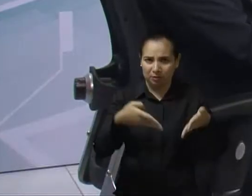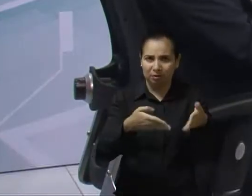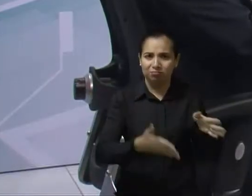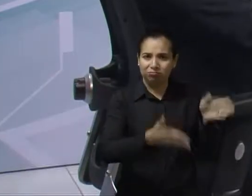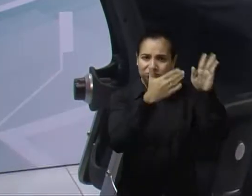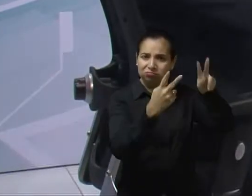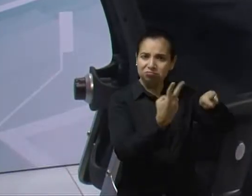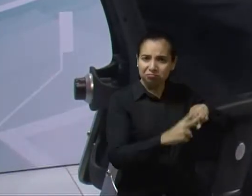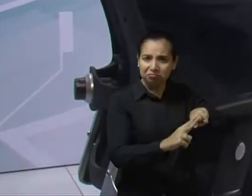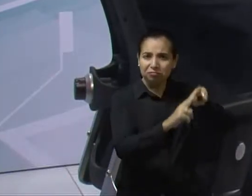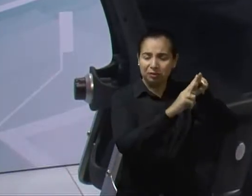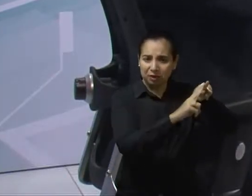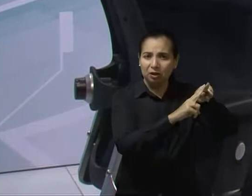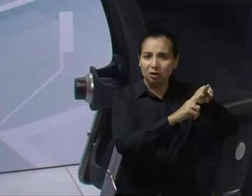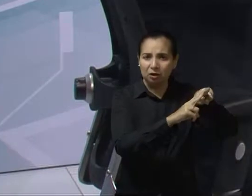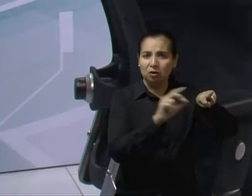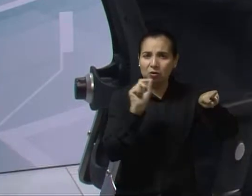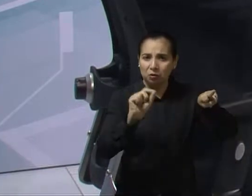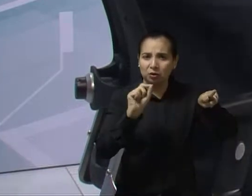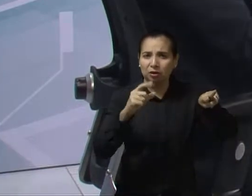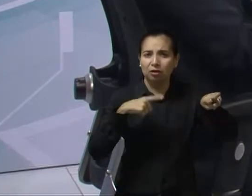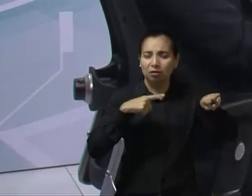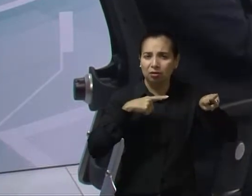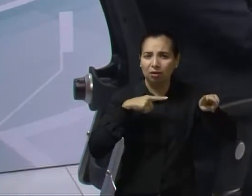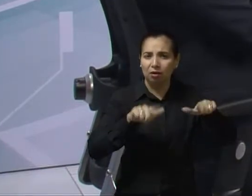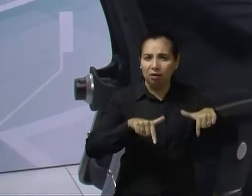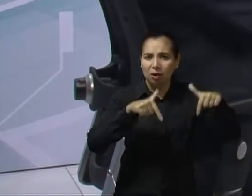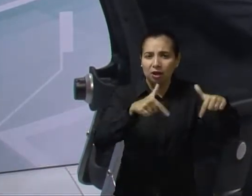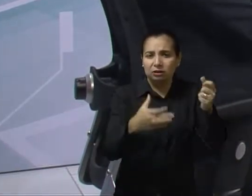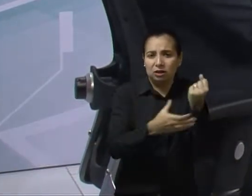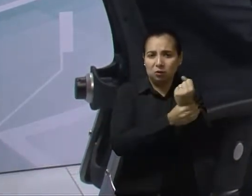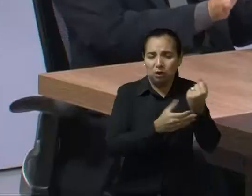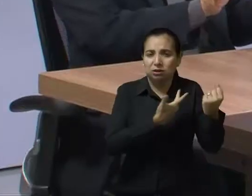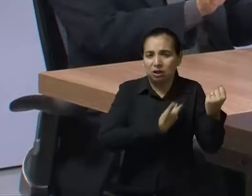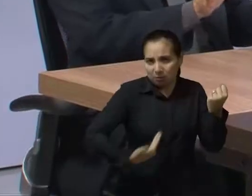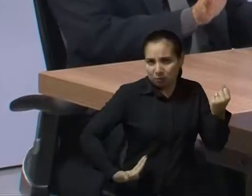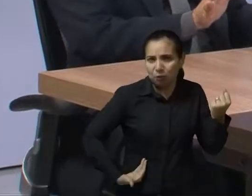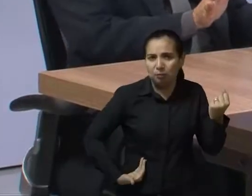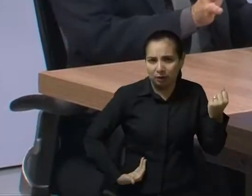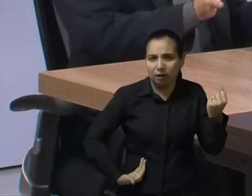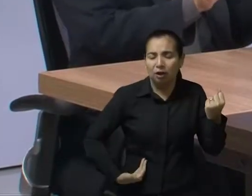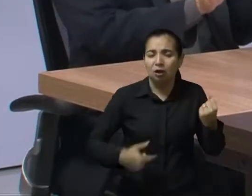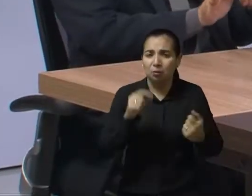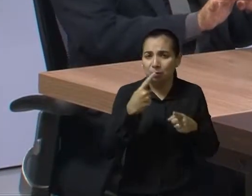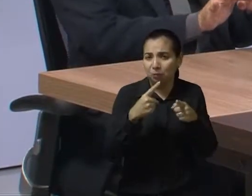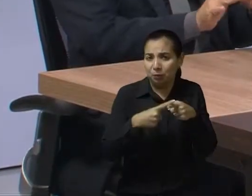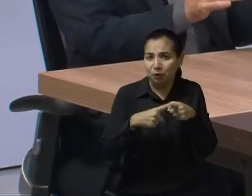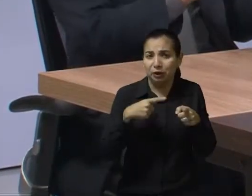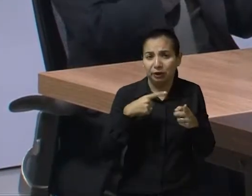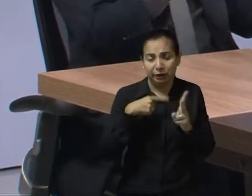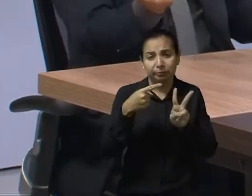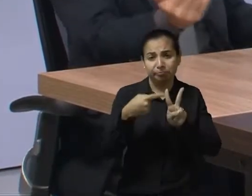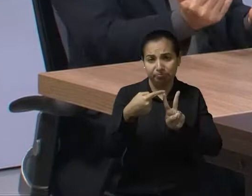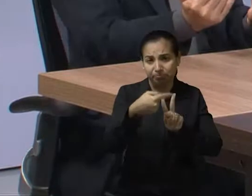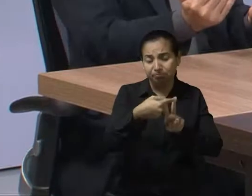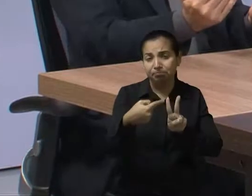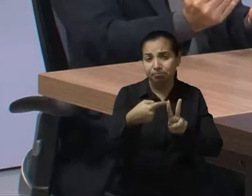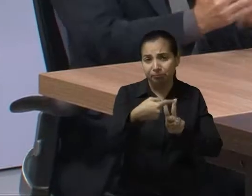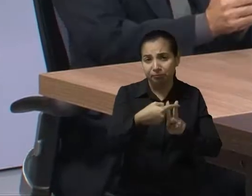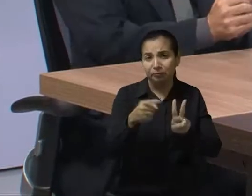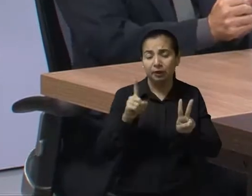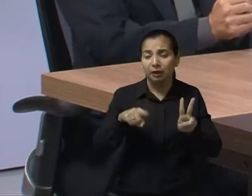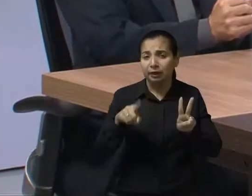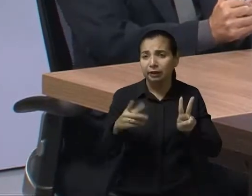em relação ao aparato de segurança pública, né? Porque são duas realidades que se tocam agora com essa questão do